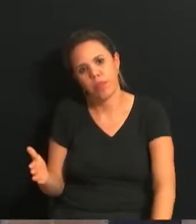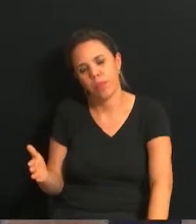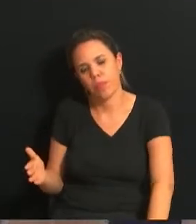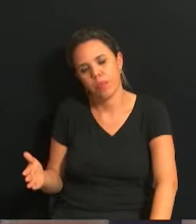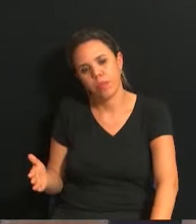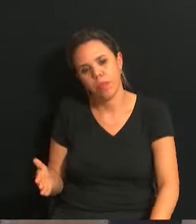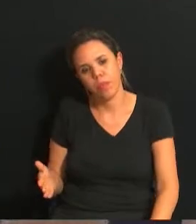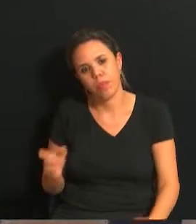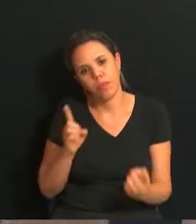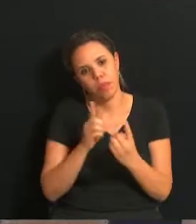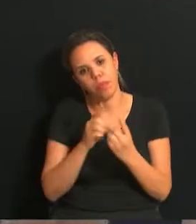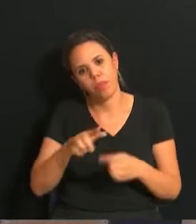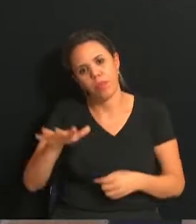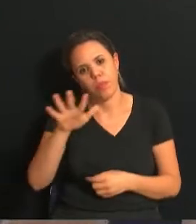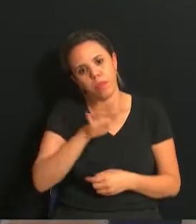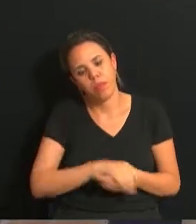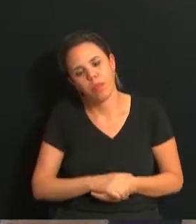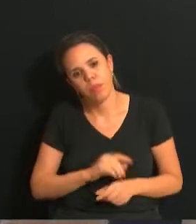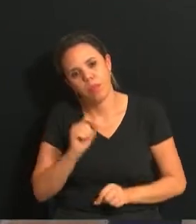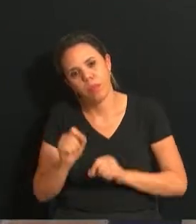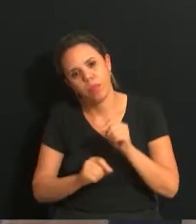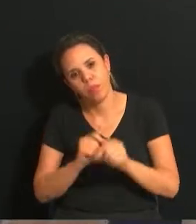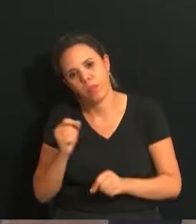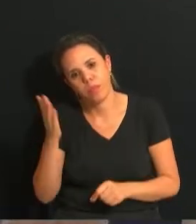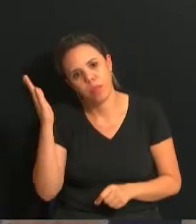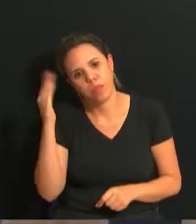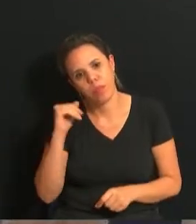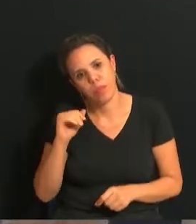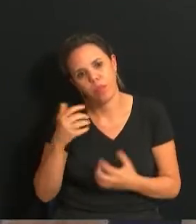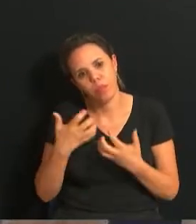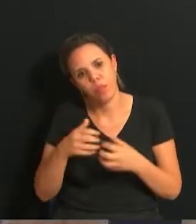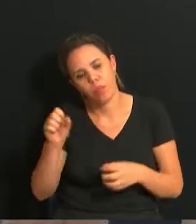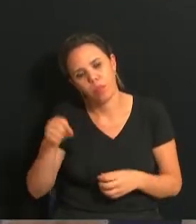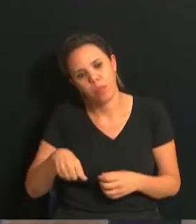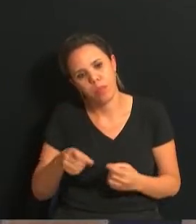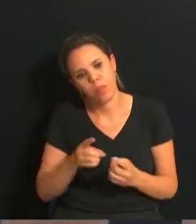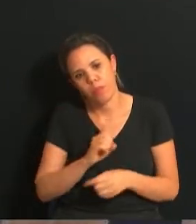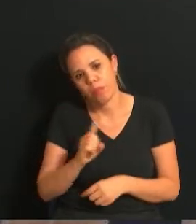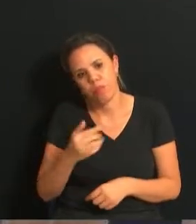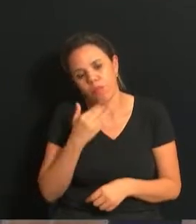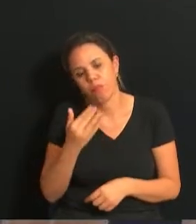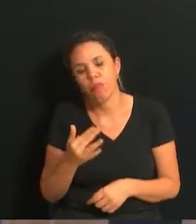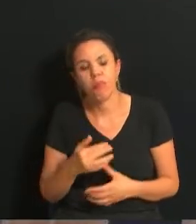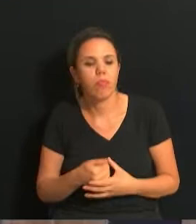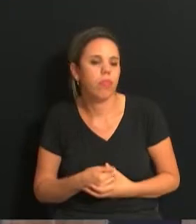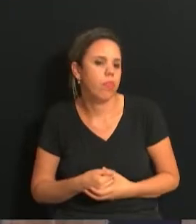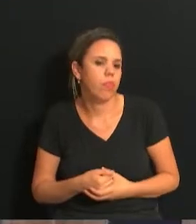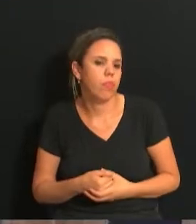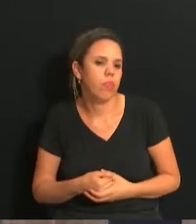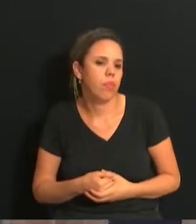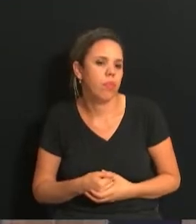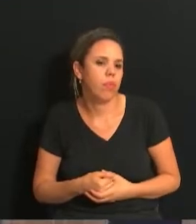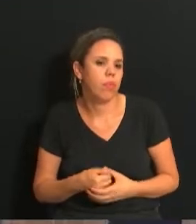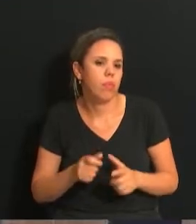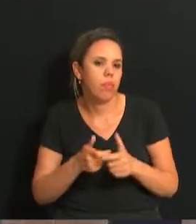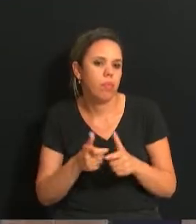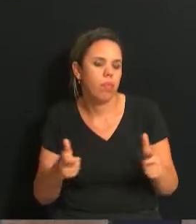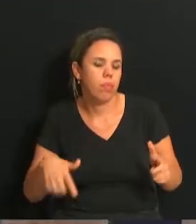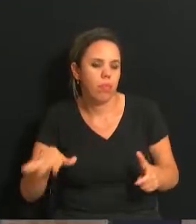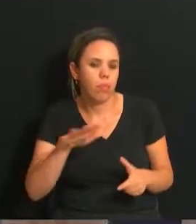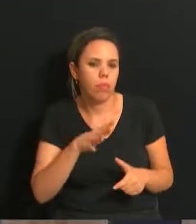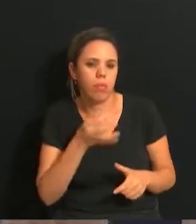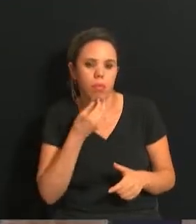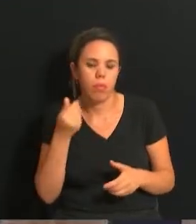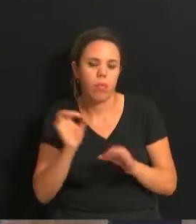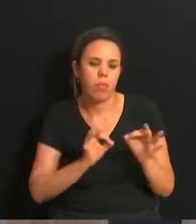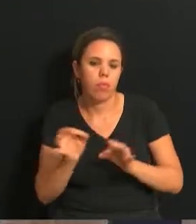desses atendimentos, para a gente saber o que está funcionando, o que não está funcionando, e a gente intensificar o aprimoramento.